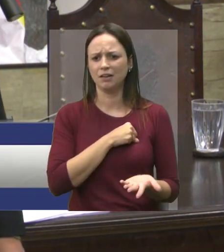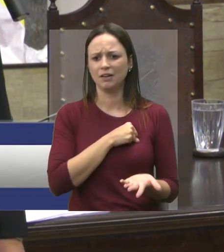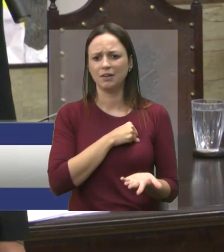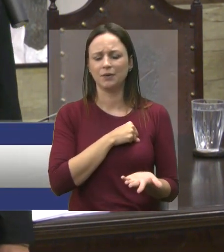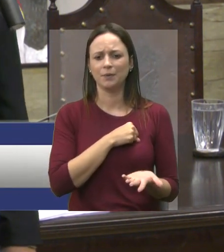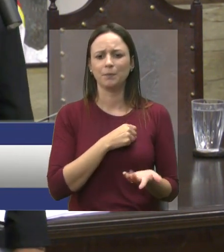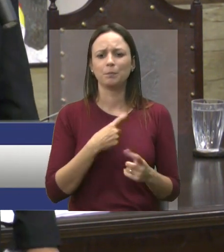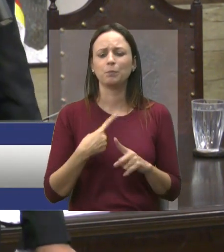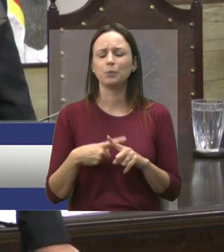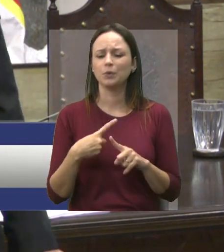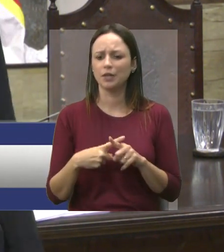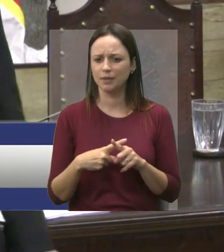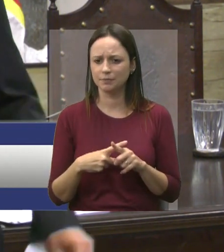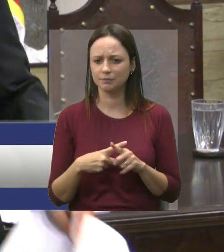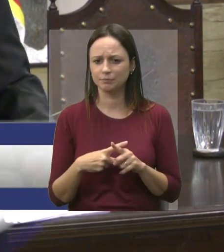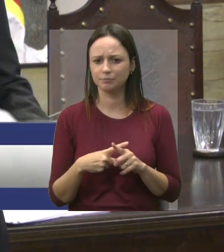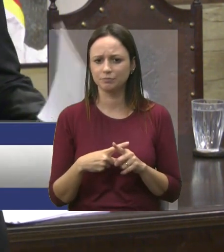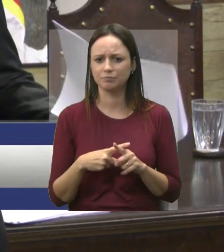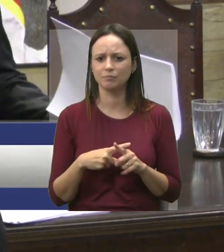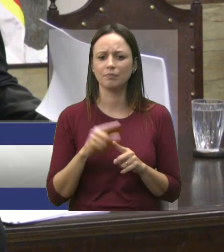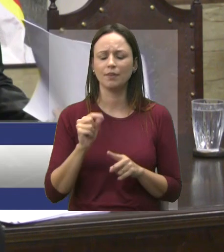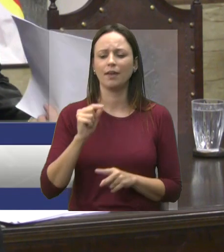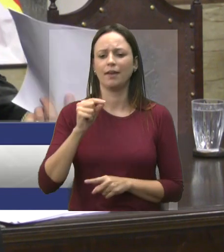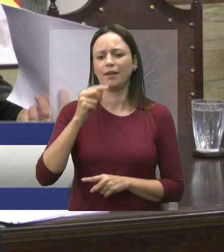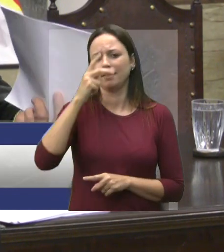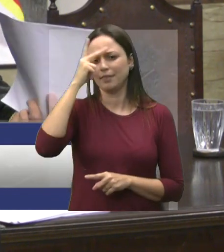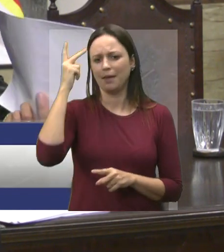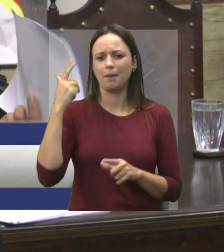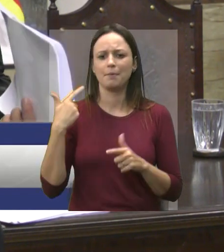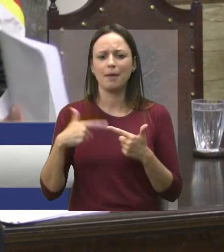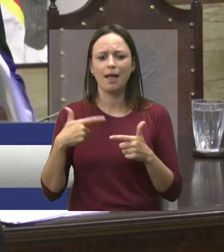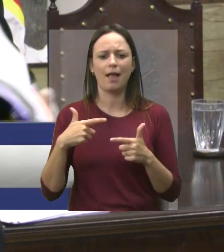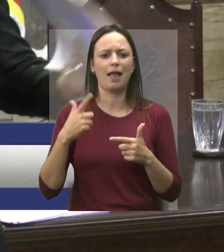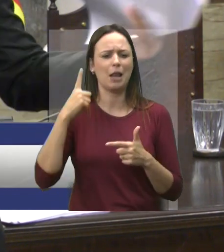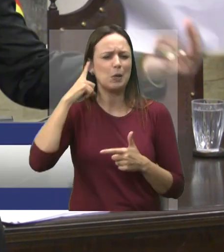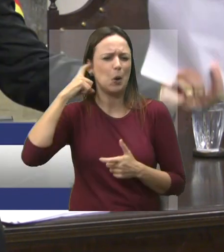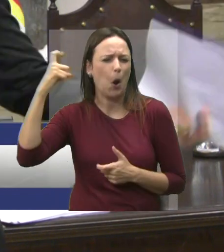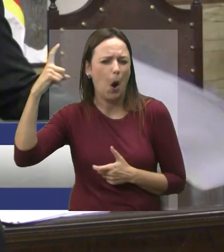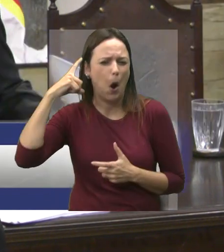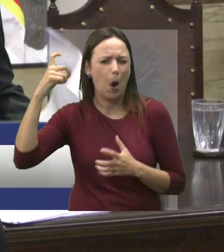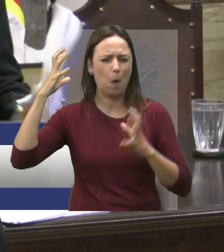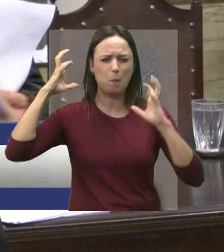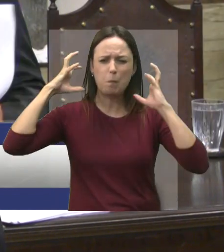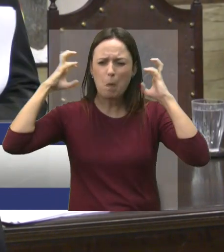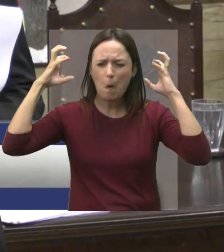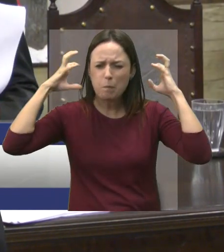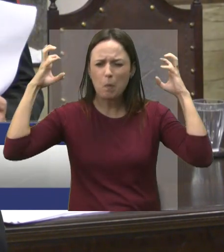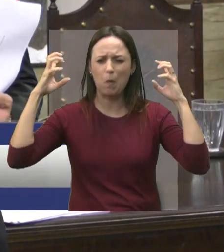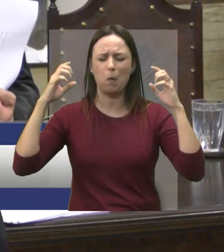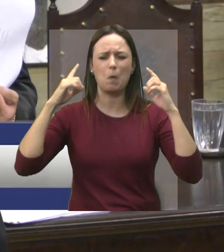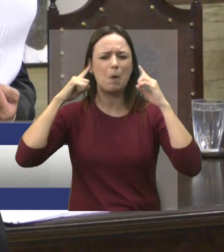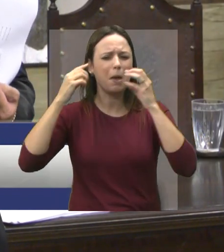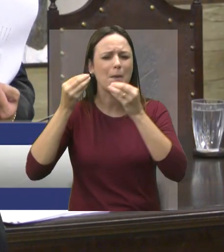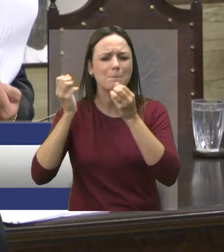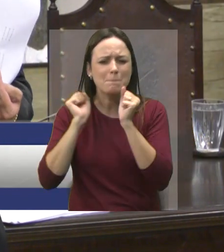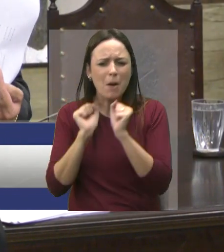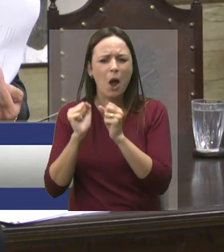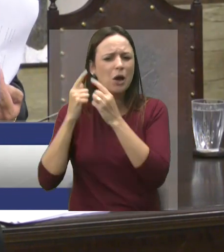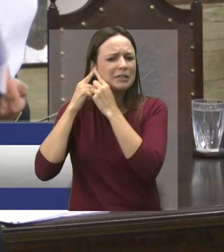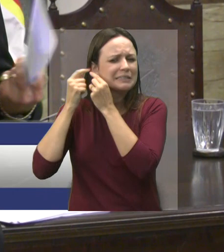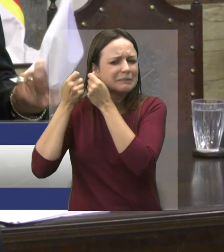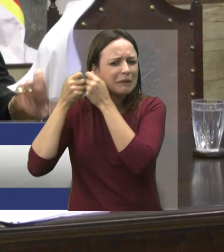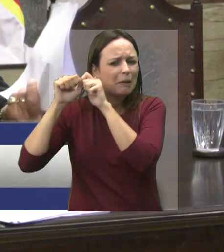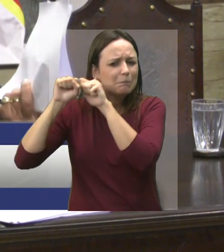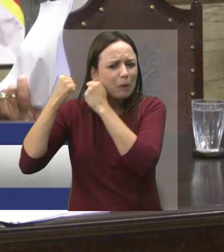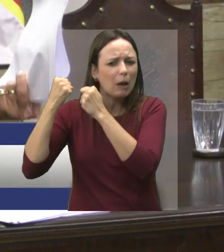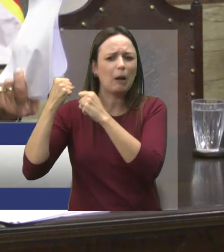porque quem trabalha, por exemplo, com exposição a ruído de 90 decibéis, hoje exige uma